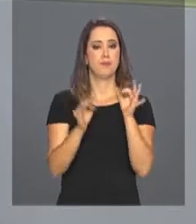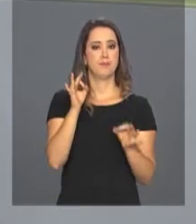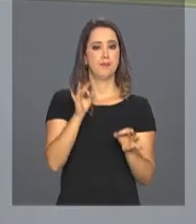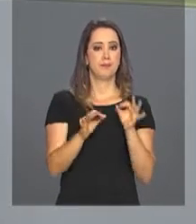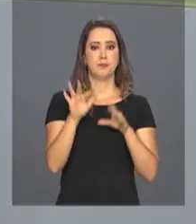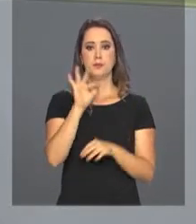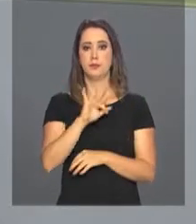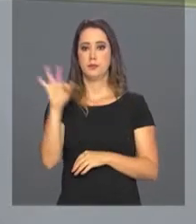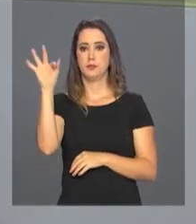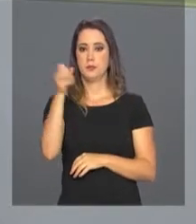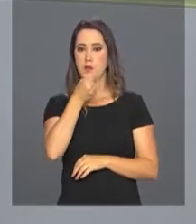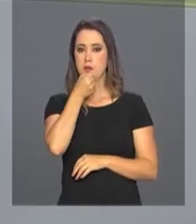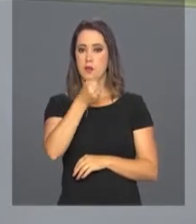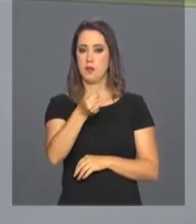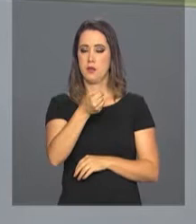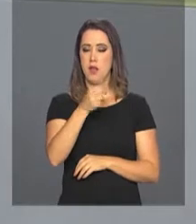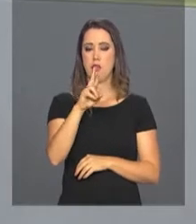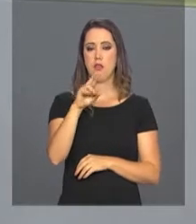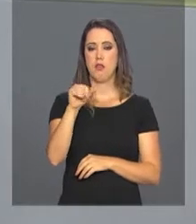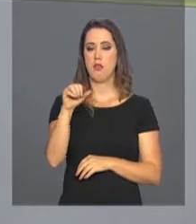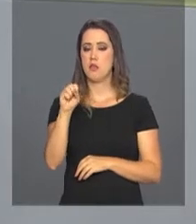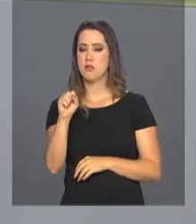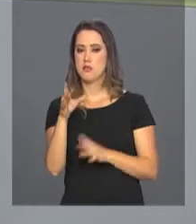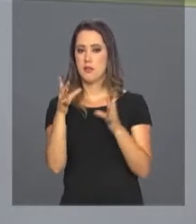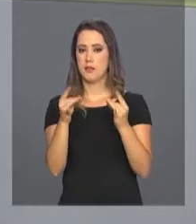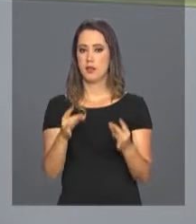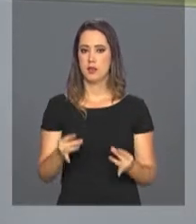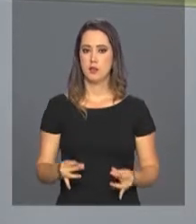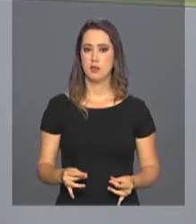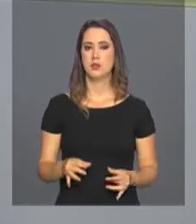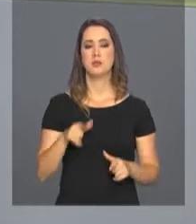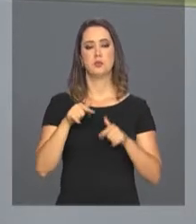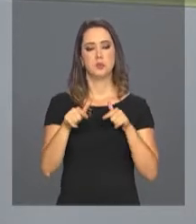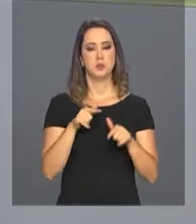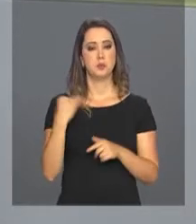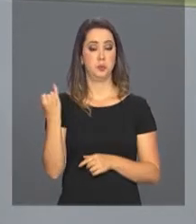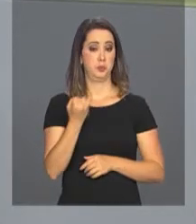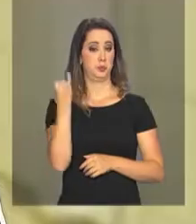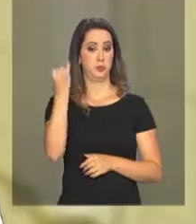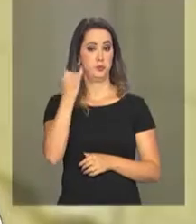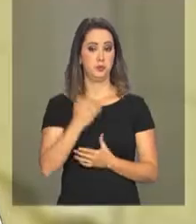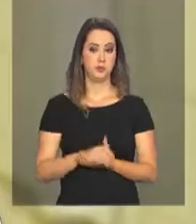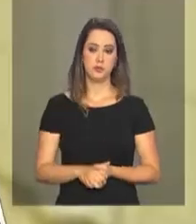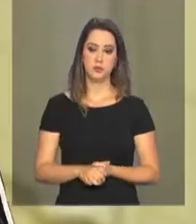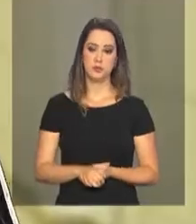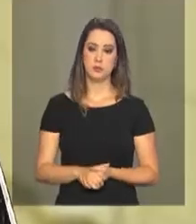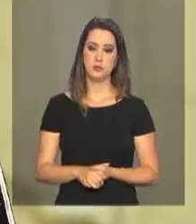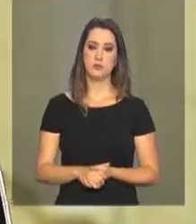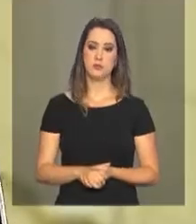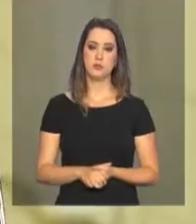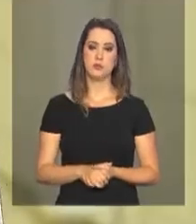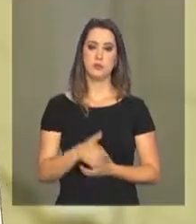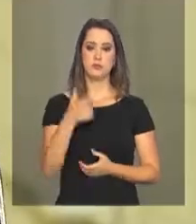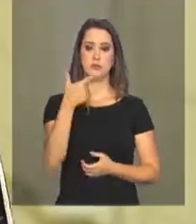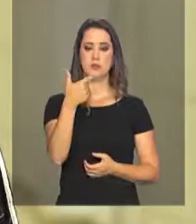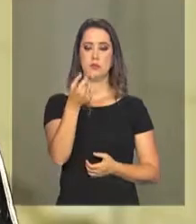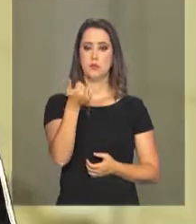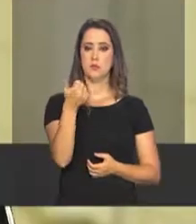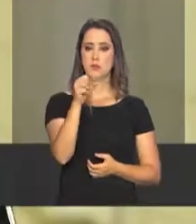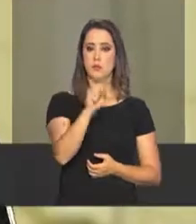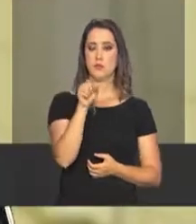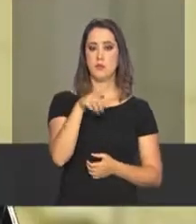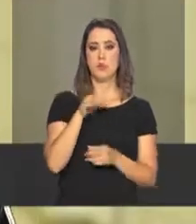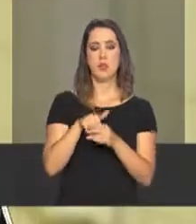a repórter raíssa lopes tem mais informações sobre esta mega operação em 2018 ano de